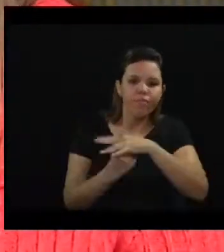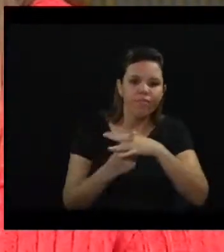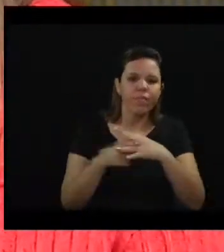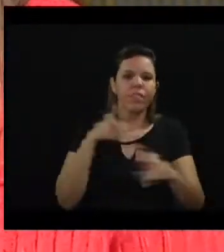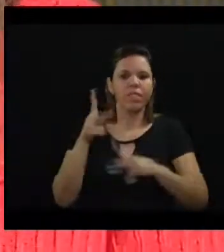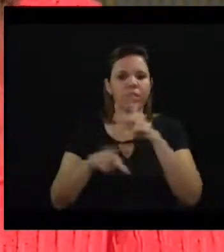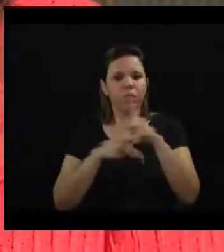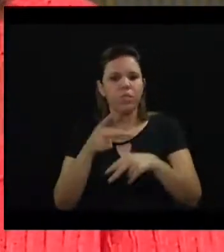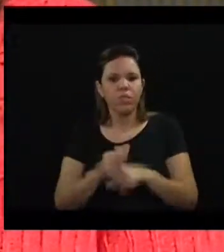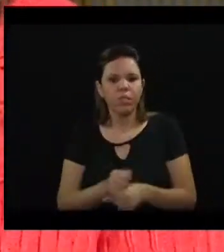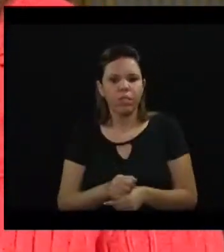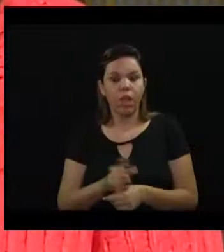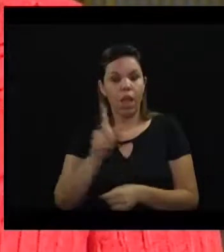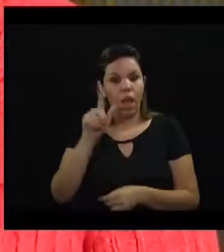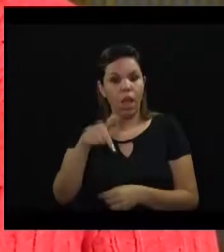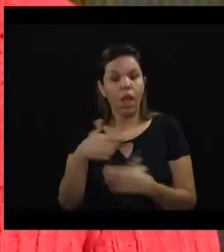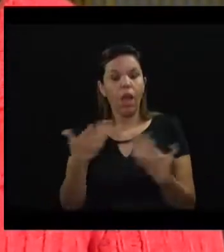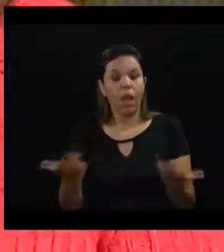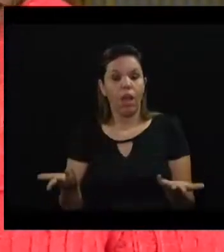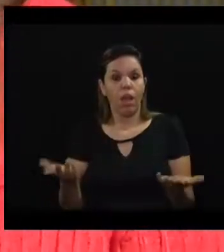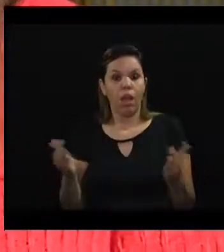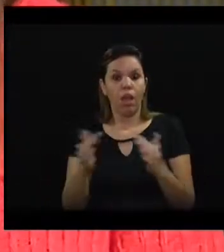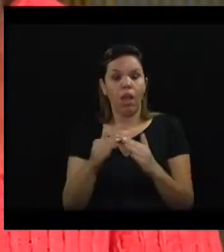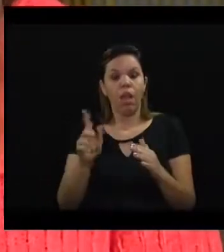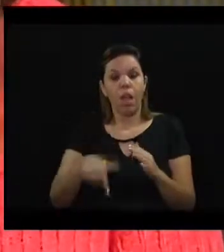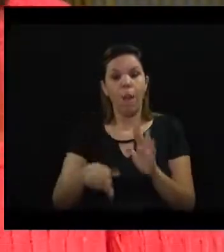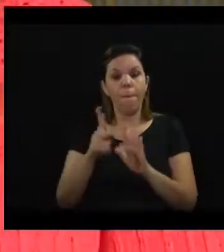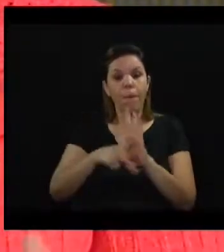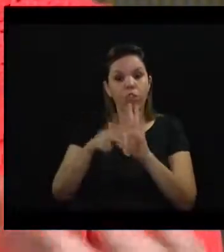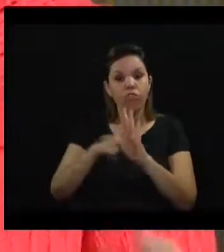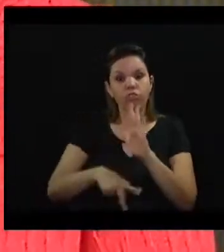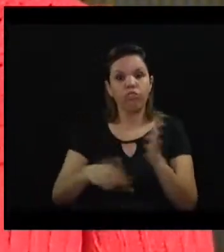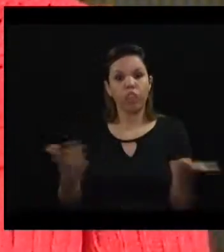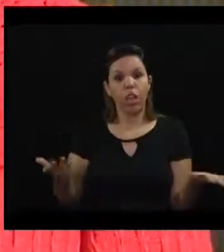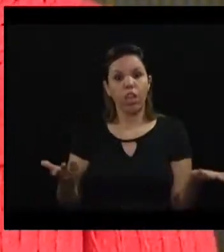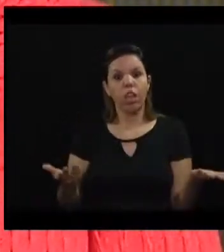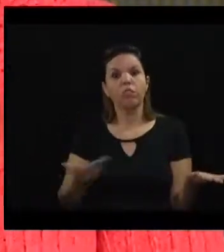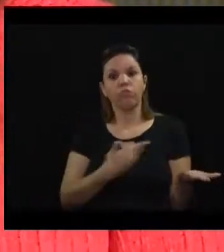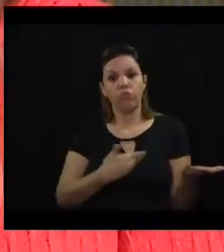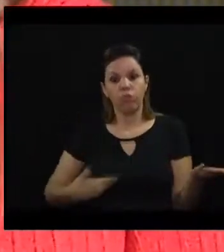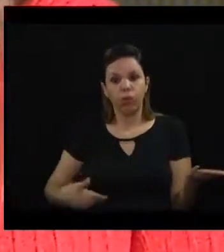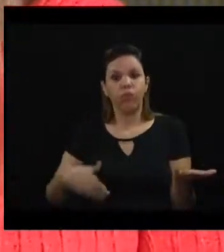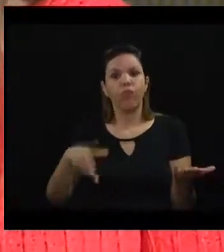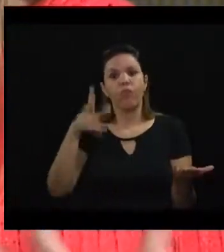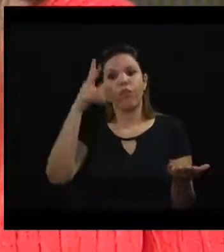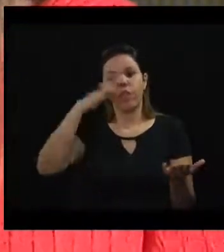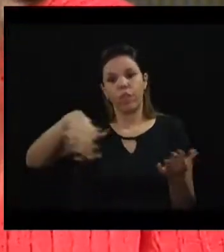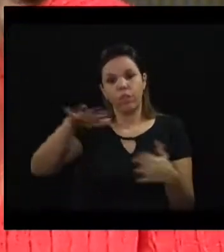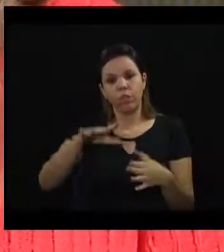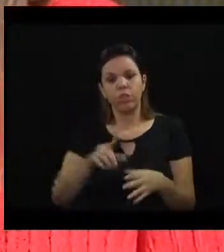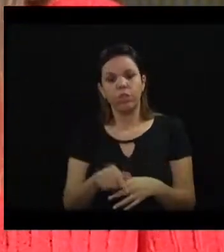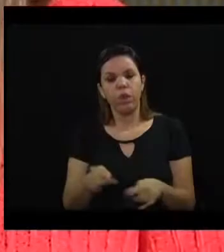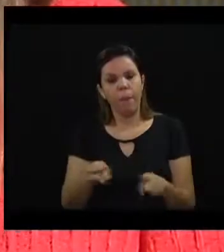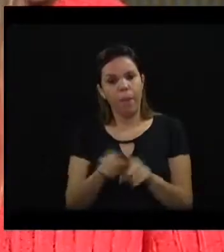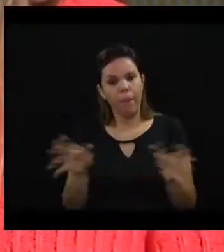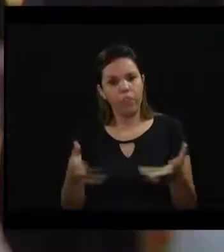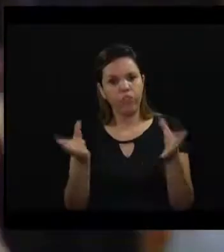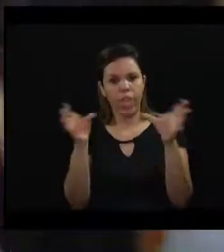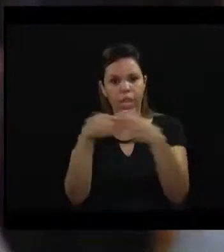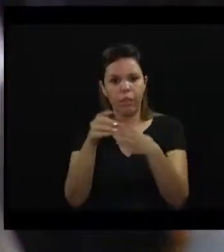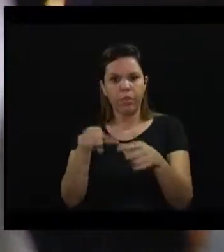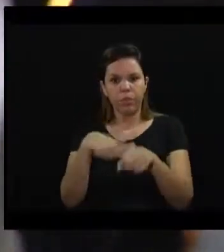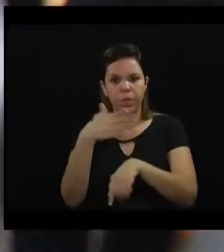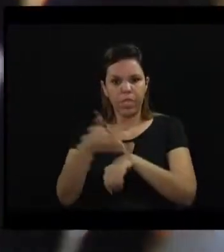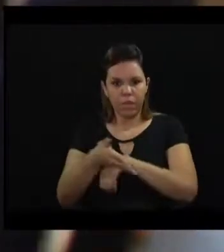O Musicasa é um projeto estadual, né? Então isso motiva a equipe a trabalhar com eles e a eles de participarem.